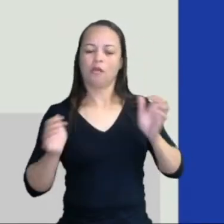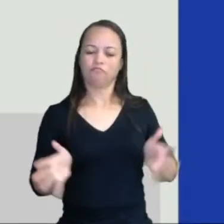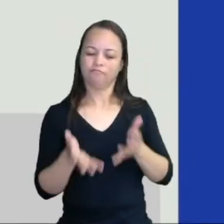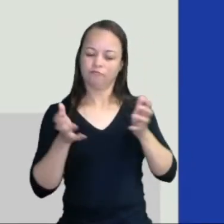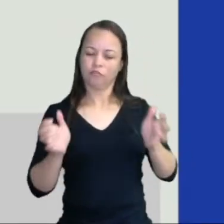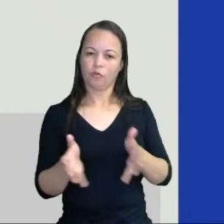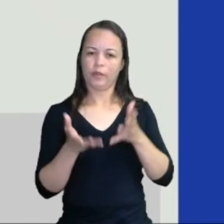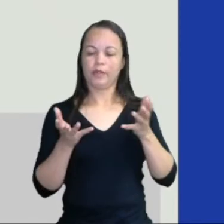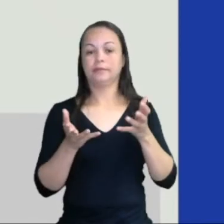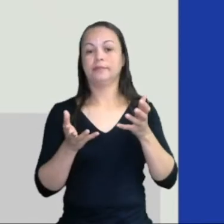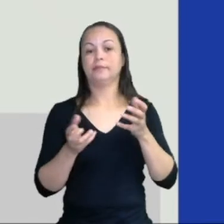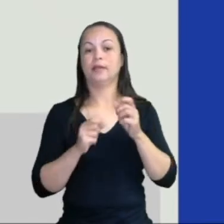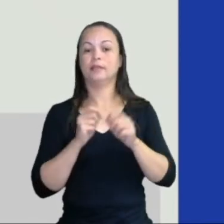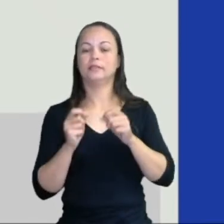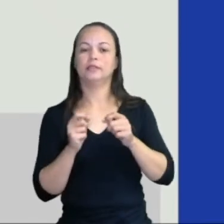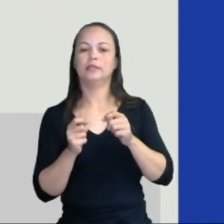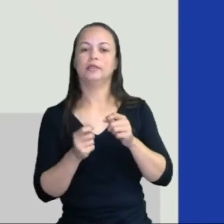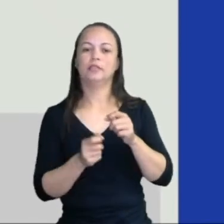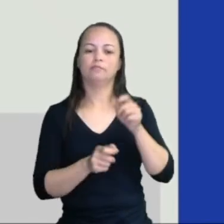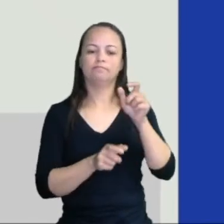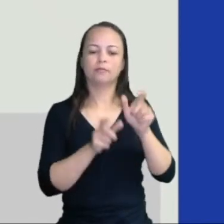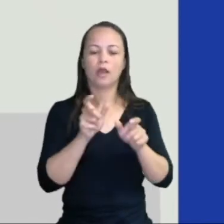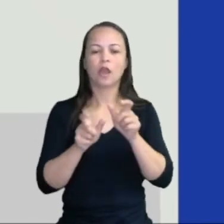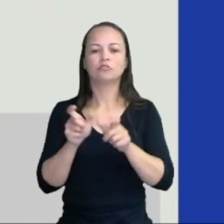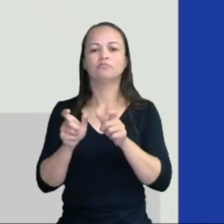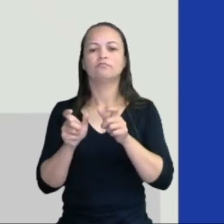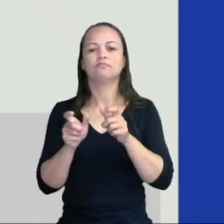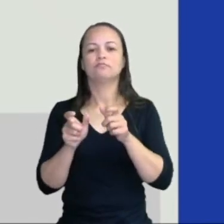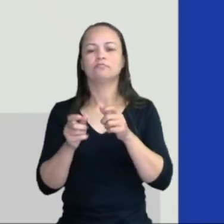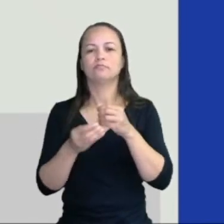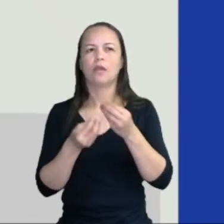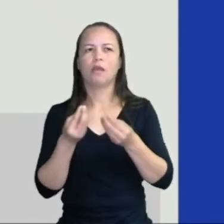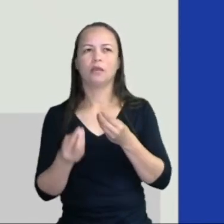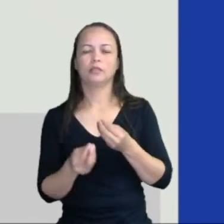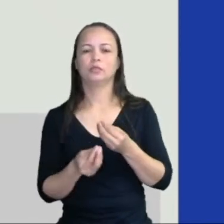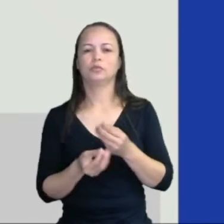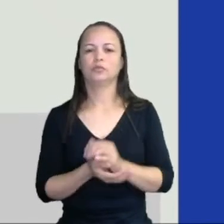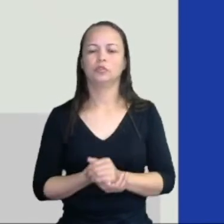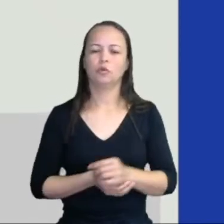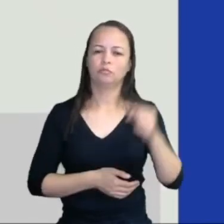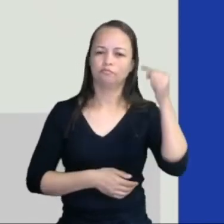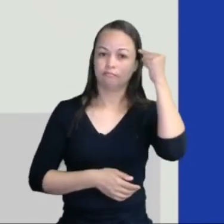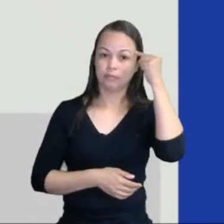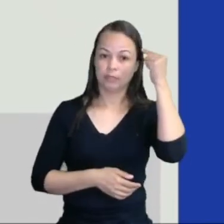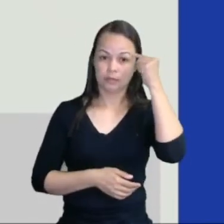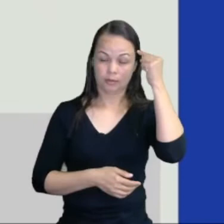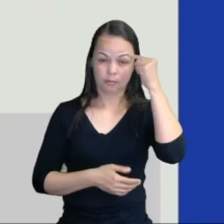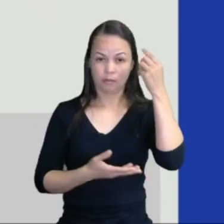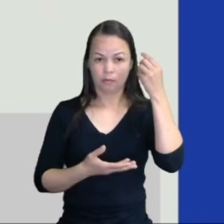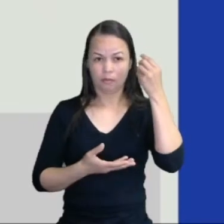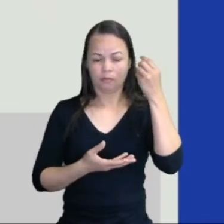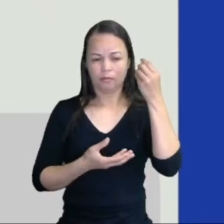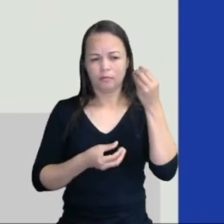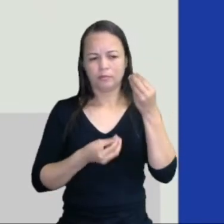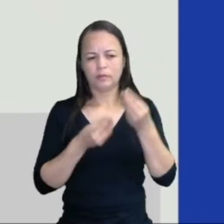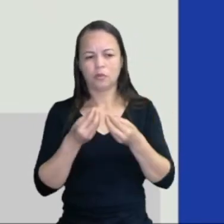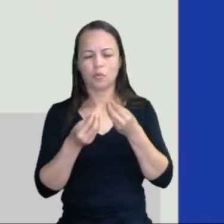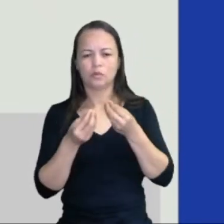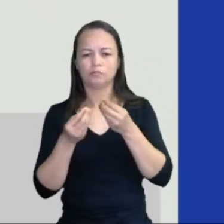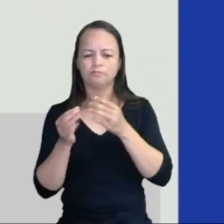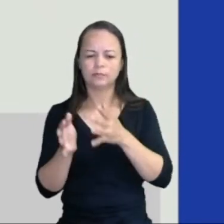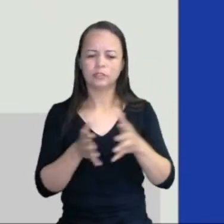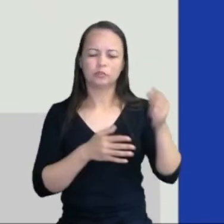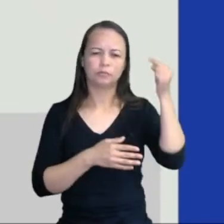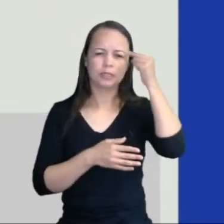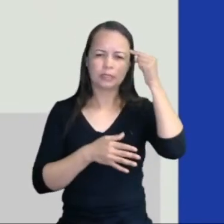influência de determinados aspectos sobre os pensamentos, e quando esses pensamentos